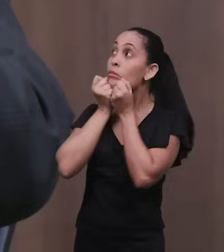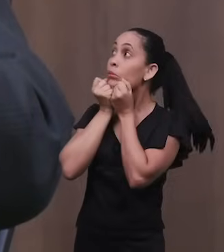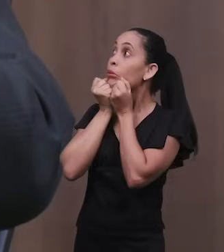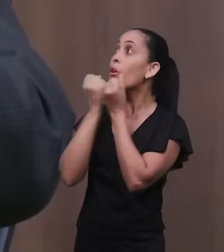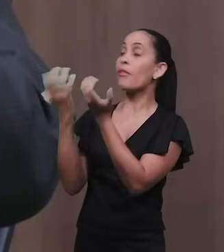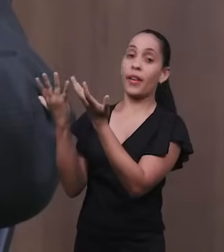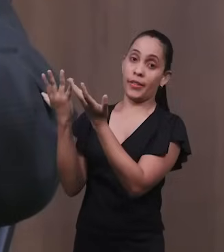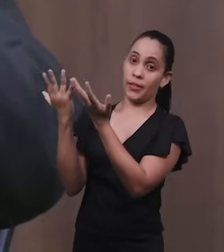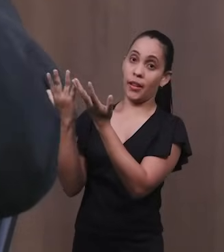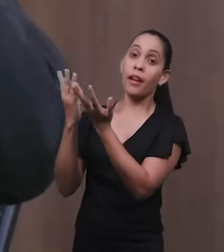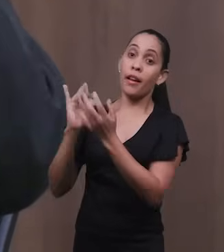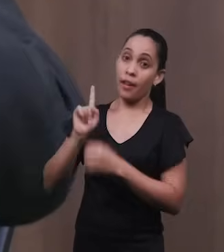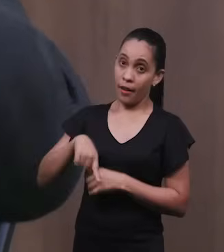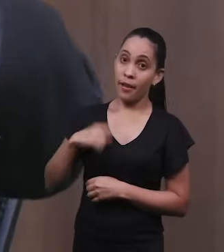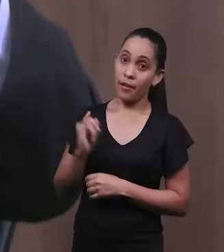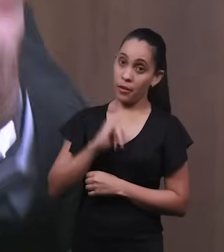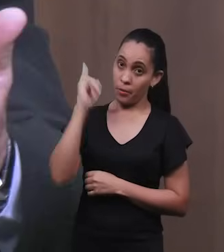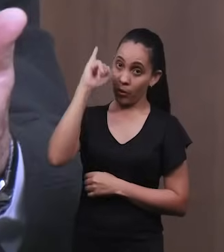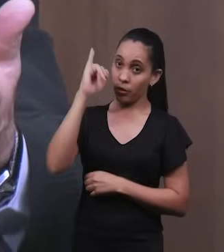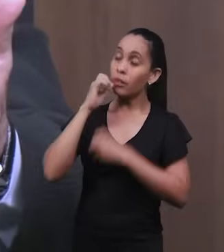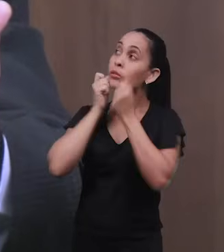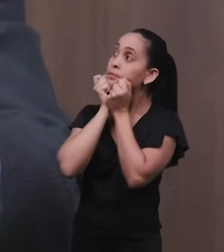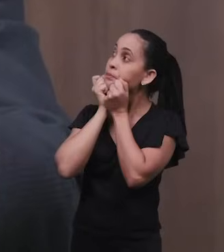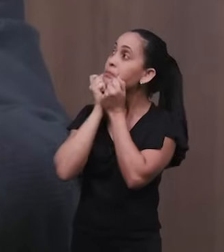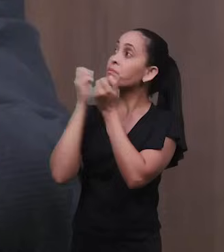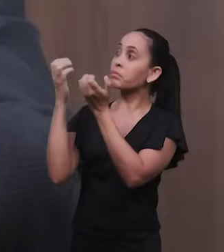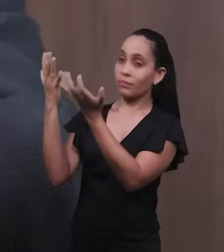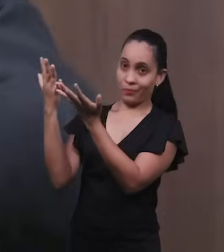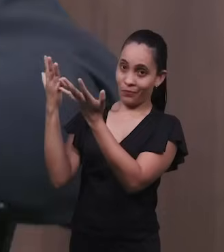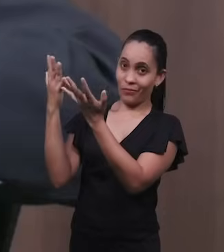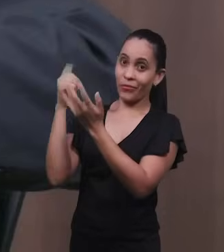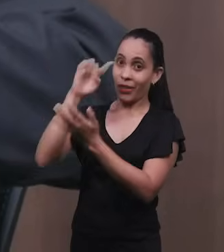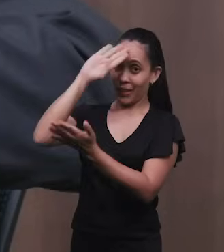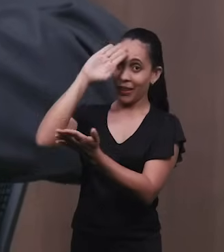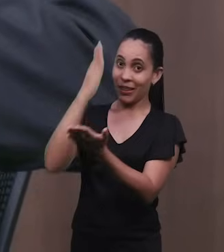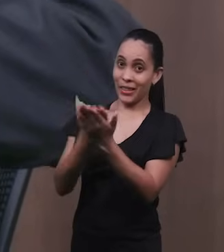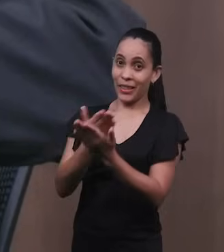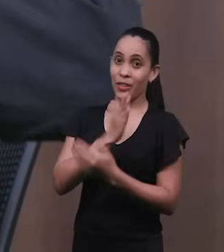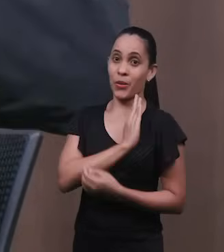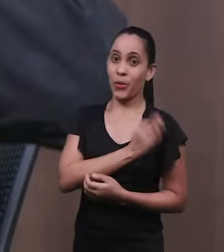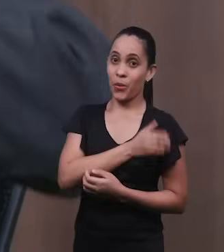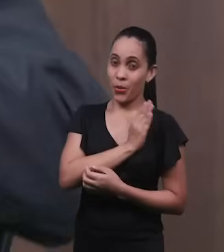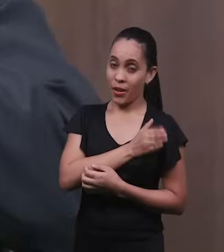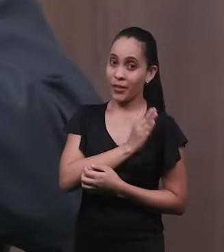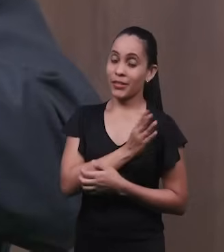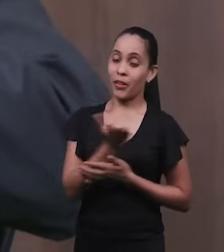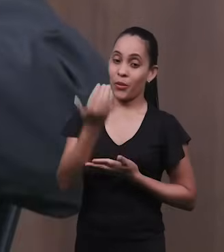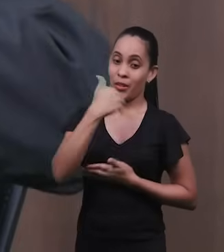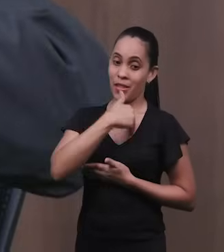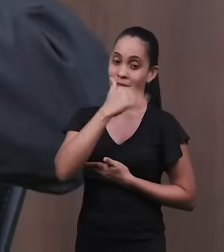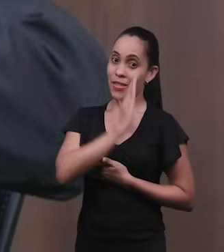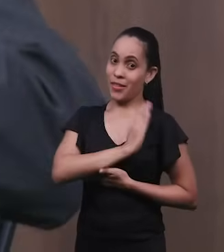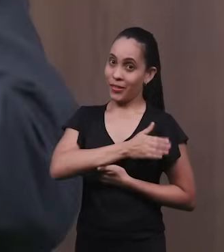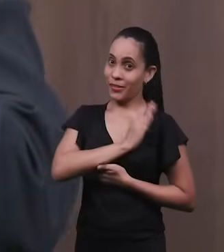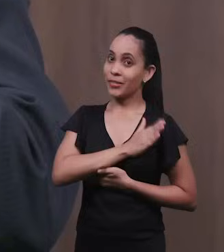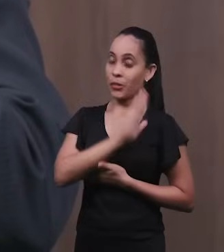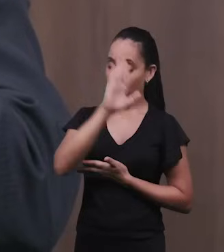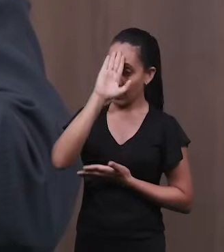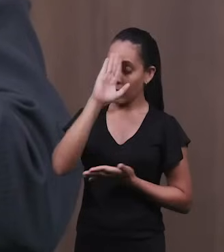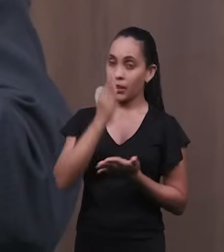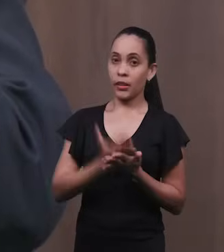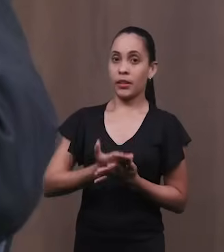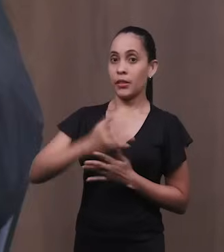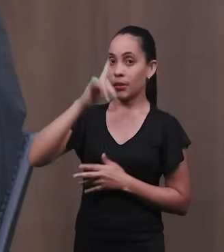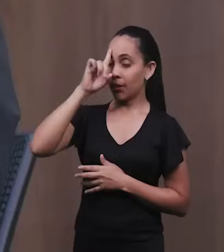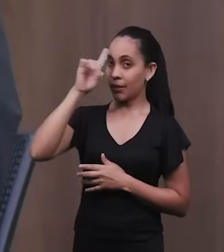confessar com a sua boca, é importante confessar com a sua boca e crer com o coração dentro, passar a crer no